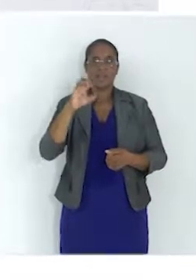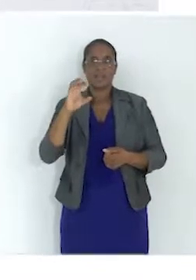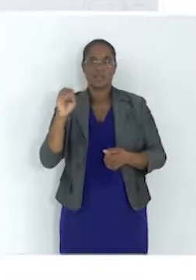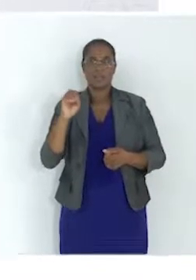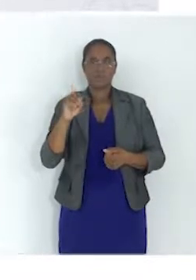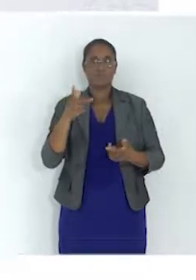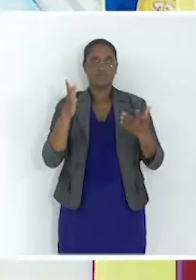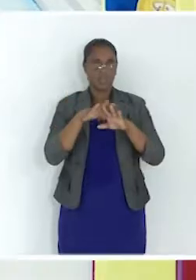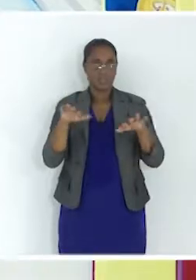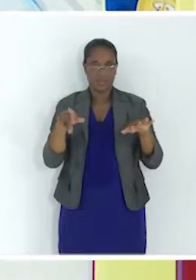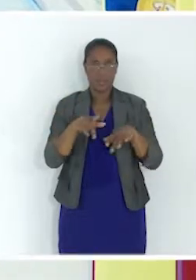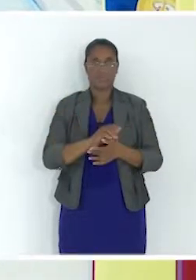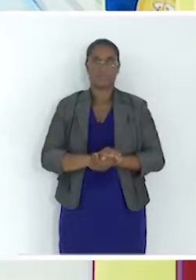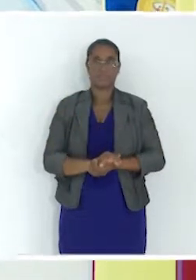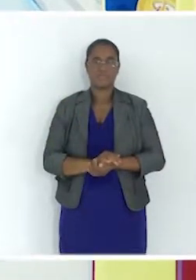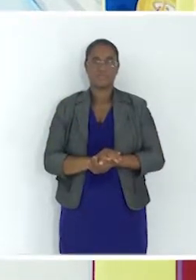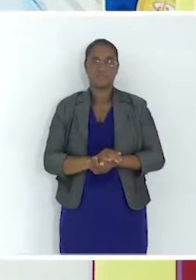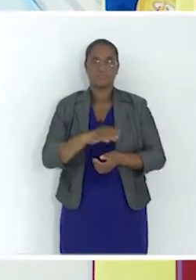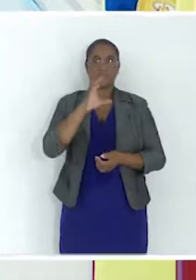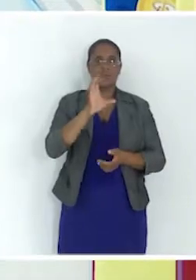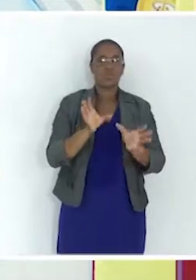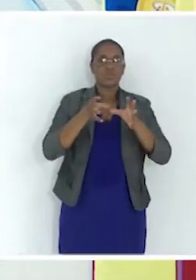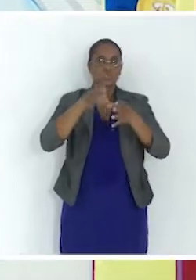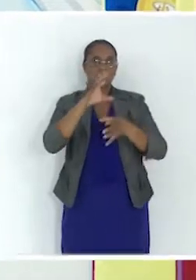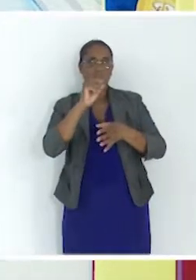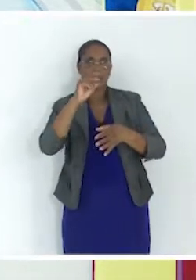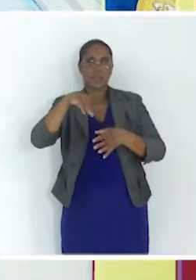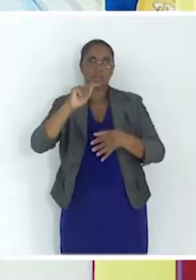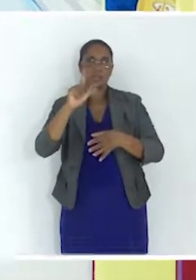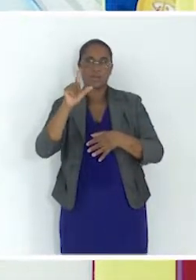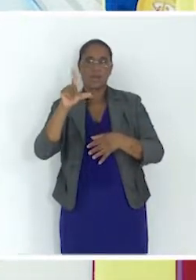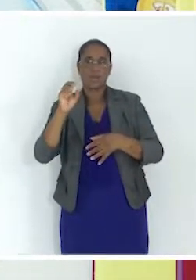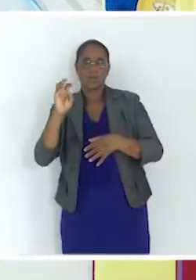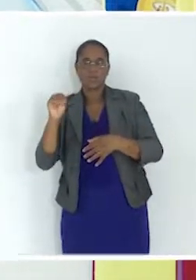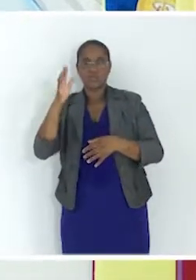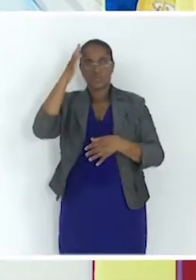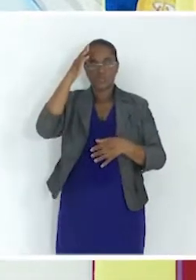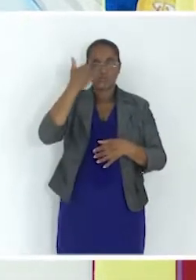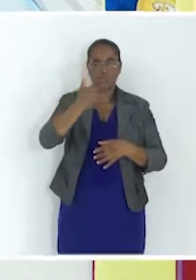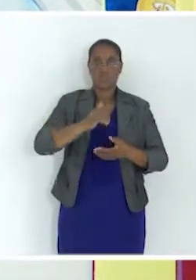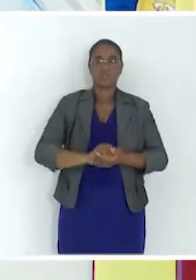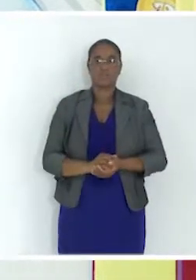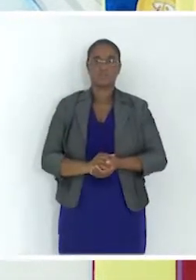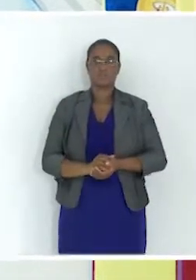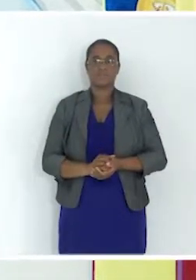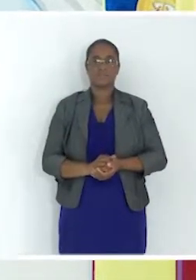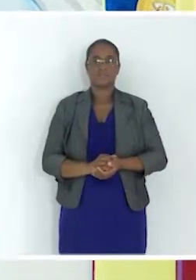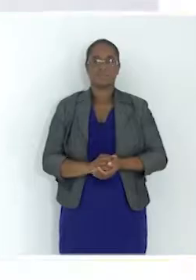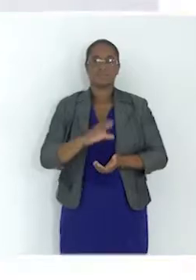Conjunto de camelos, número 2, cáfila, já está ali. Agora vamos